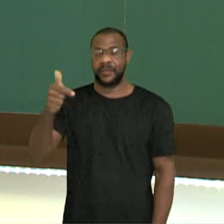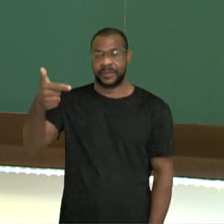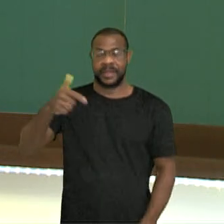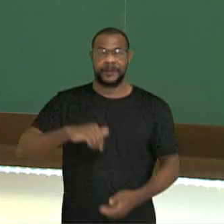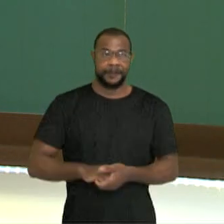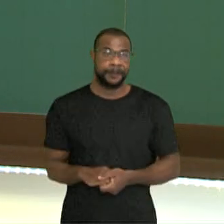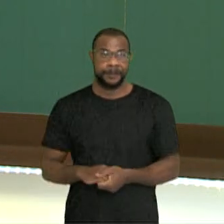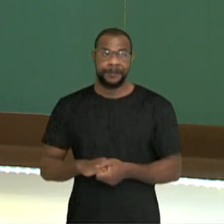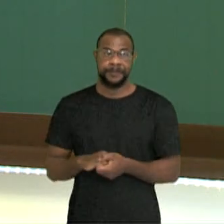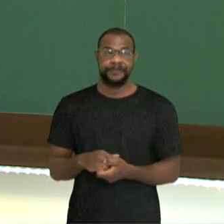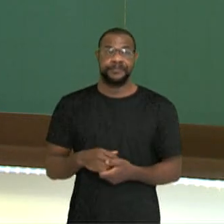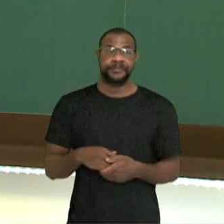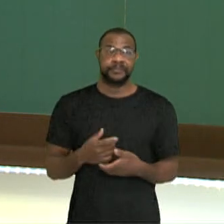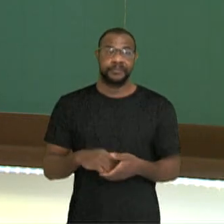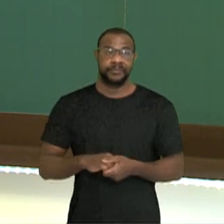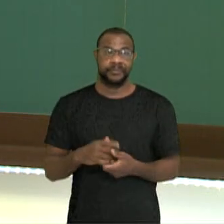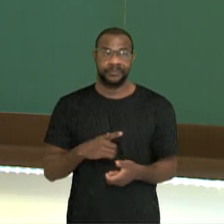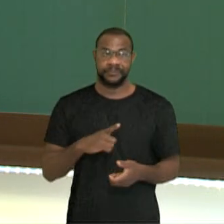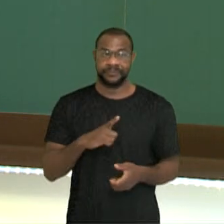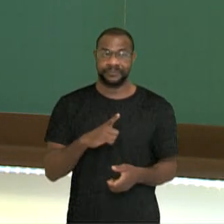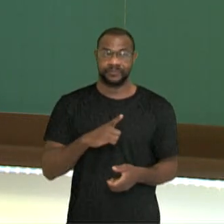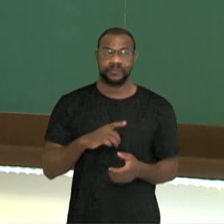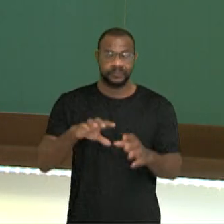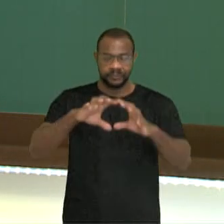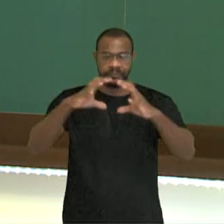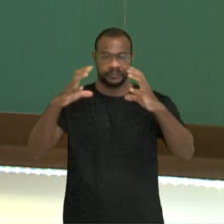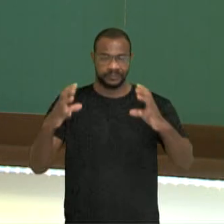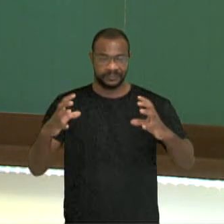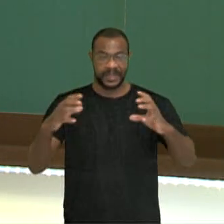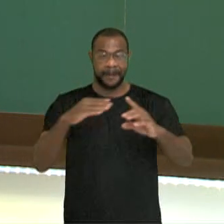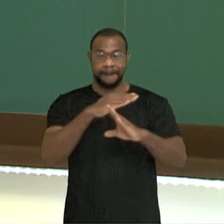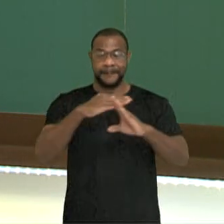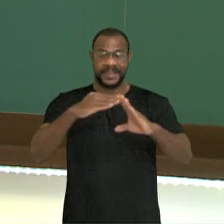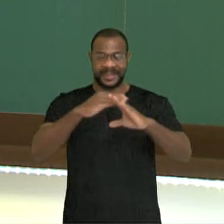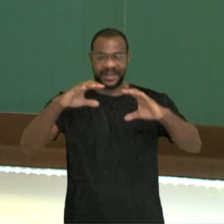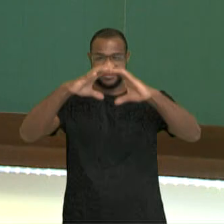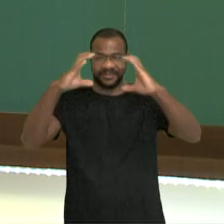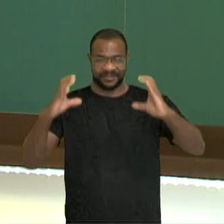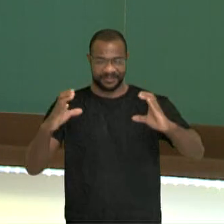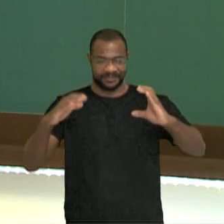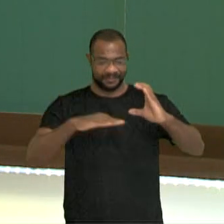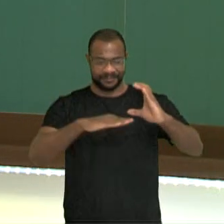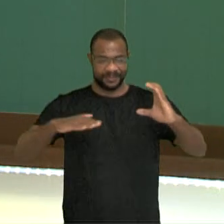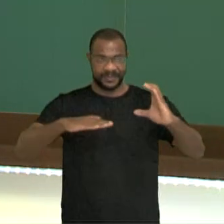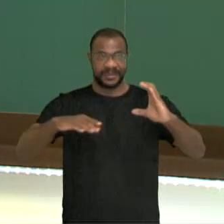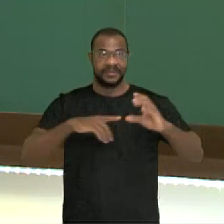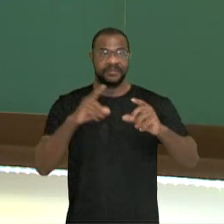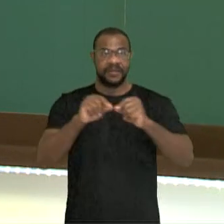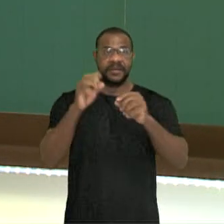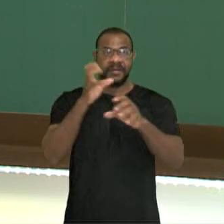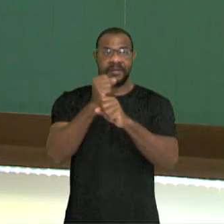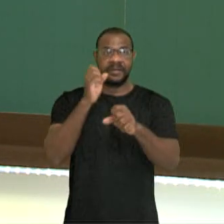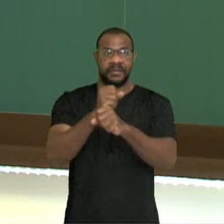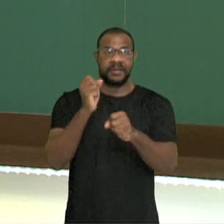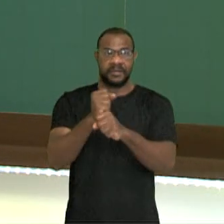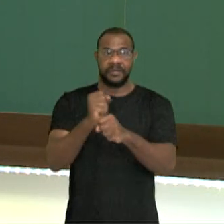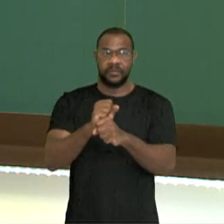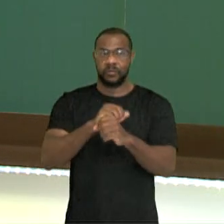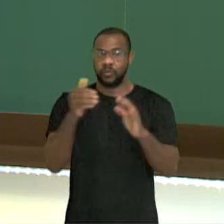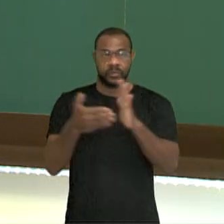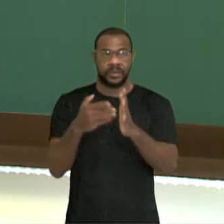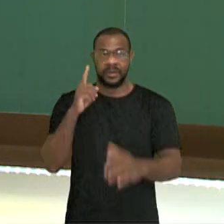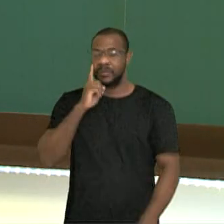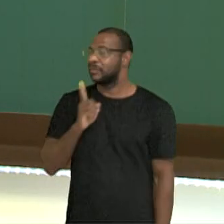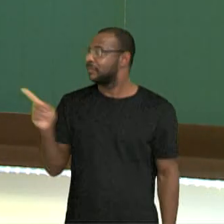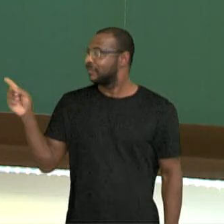Como o nosso hemisfério é exatamente a metade, eu faço o cálculo aqui total, então o